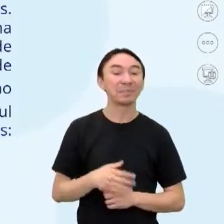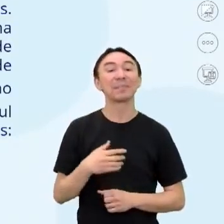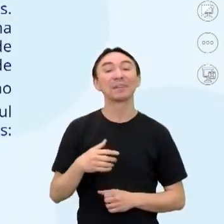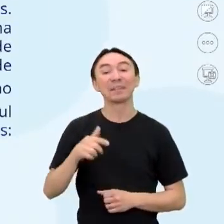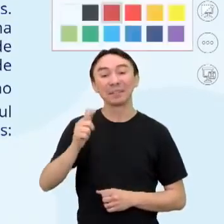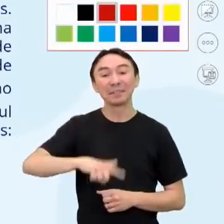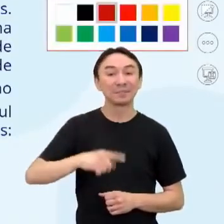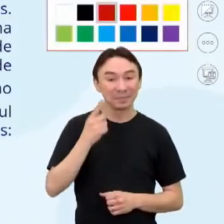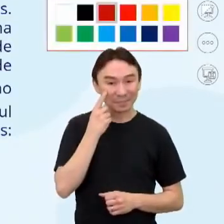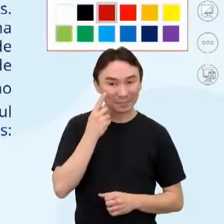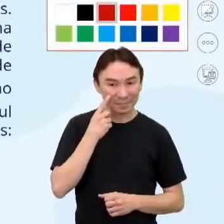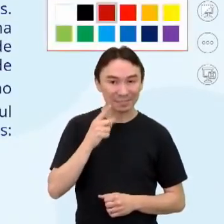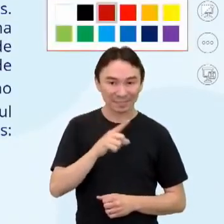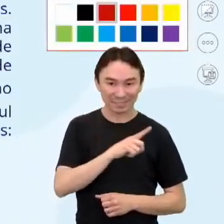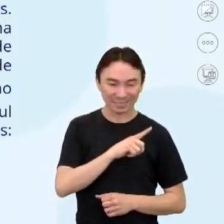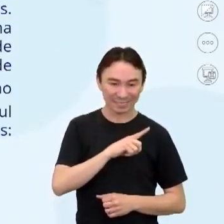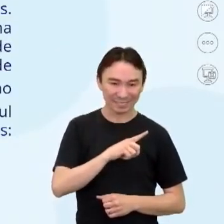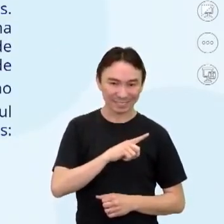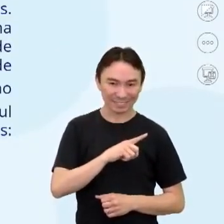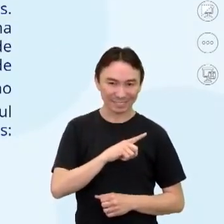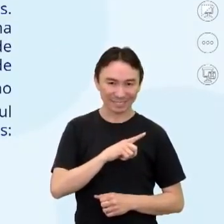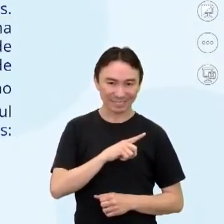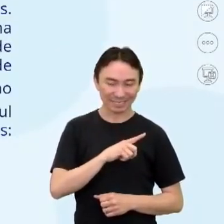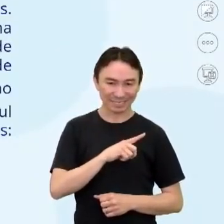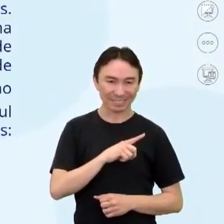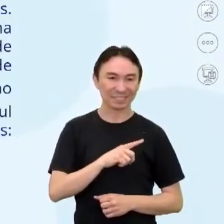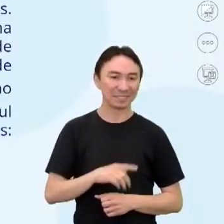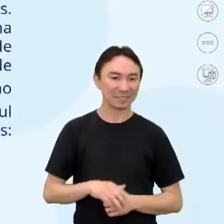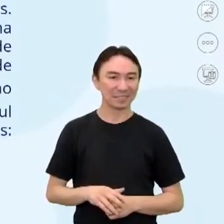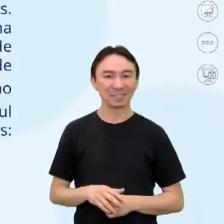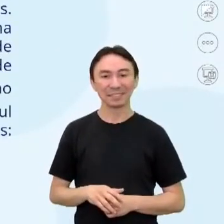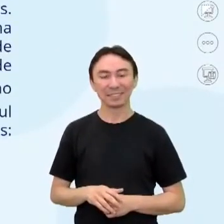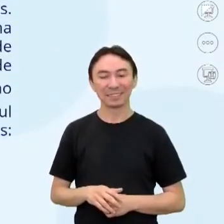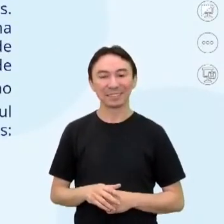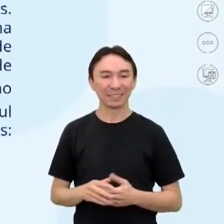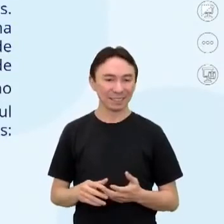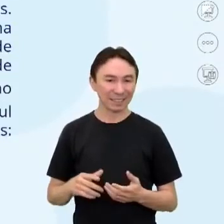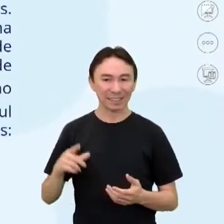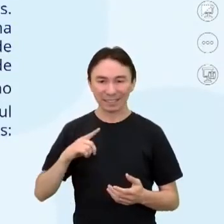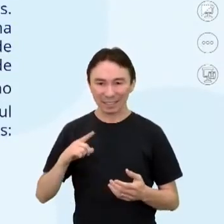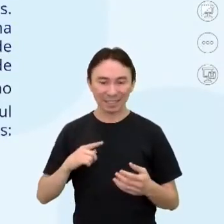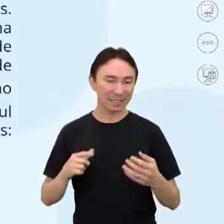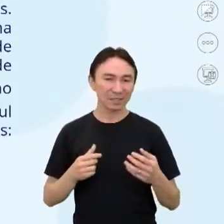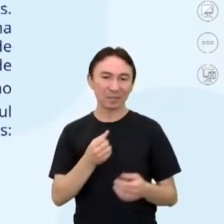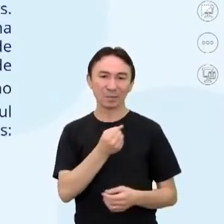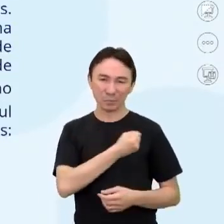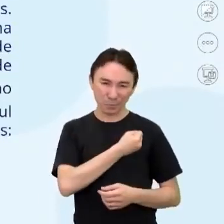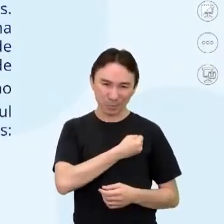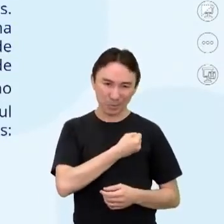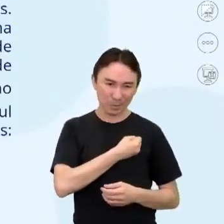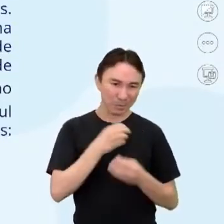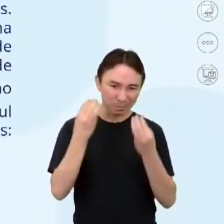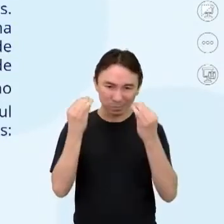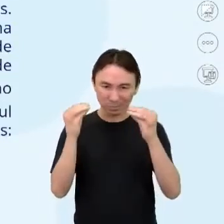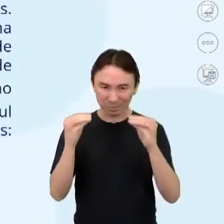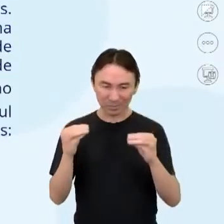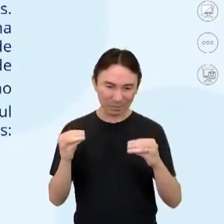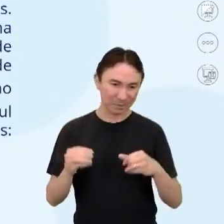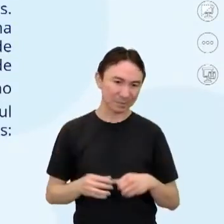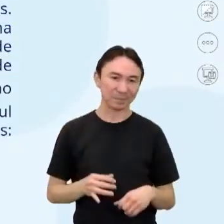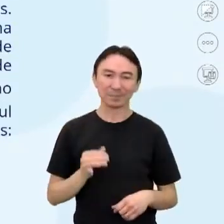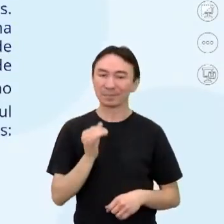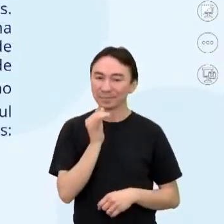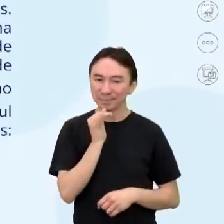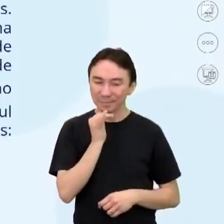lado, né? Essa lousa tem vontade própria. Ok? Foi lá para o outro lado. A gente numerou aí só para a gente ter uma ideia. Então aqui,